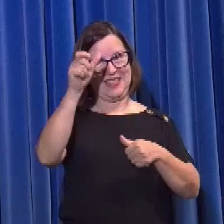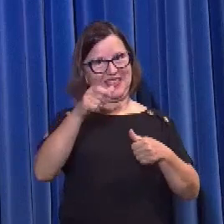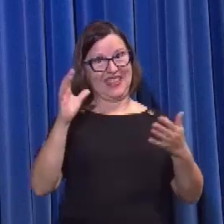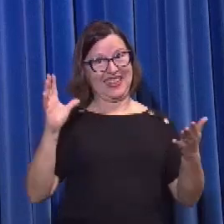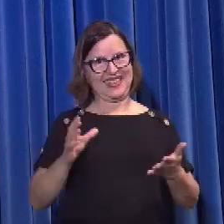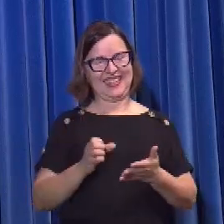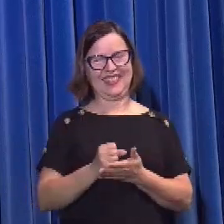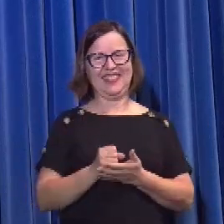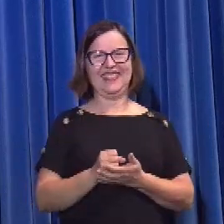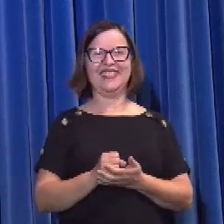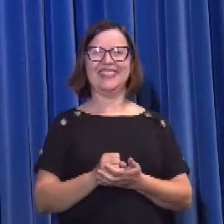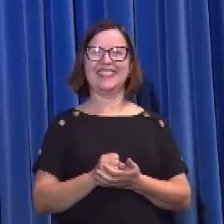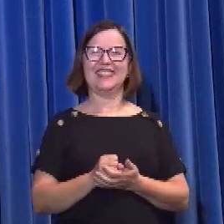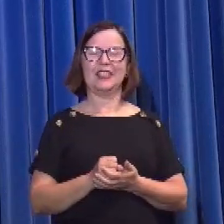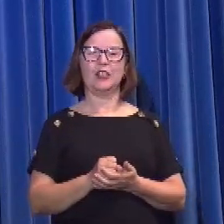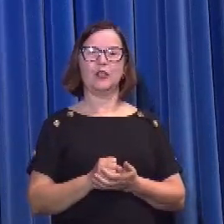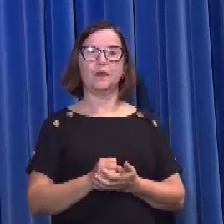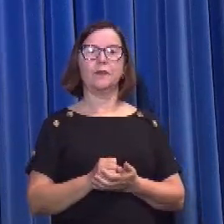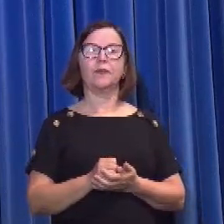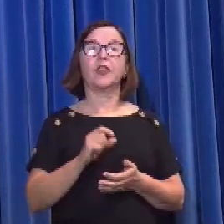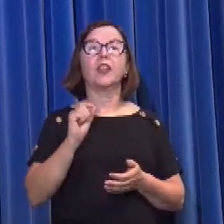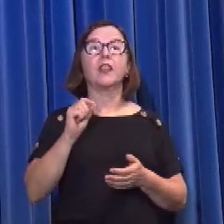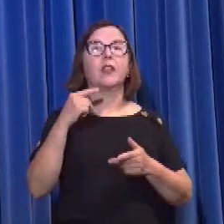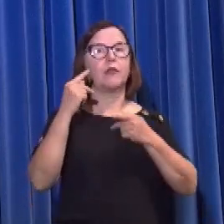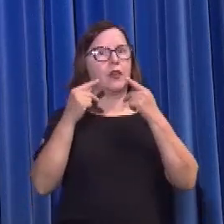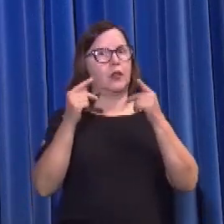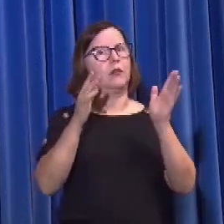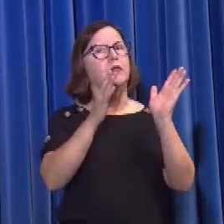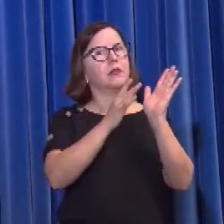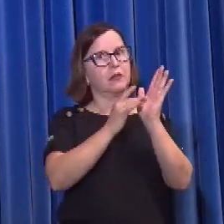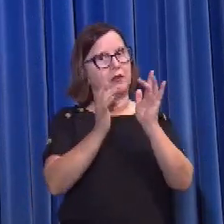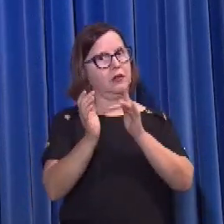salvo. Quem está dizendo isso é Jesus Cristo.